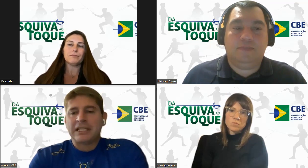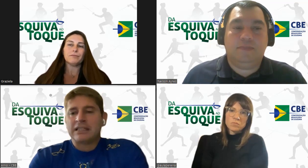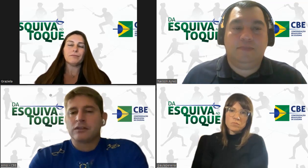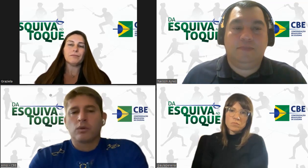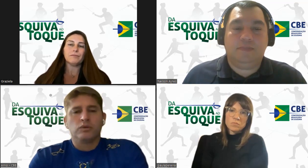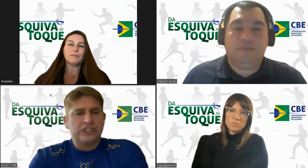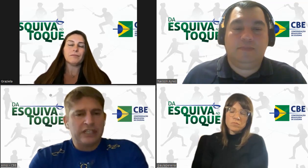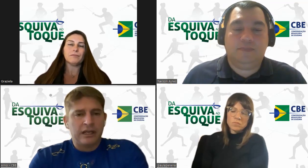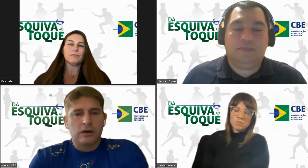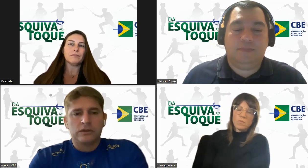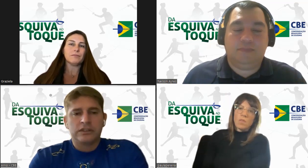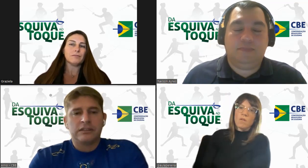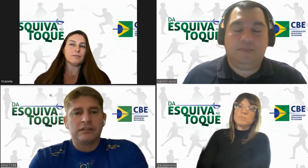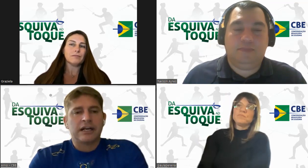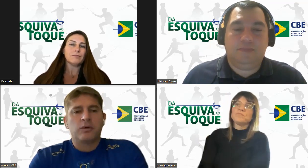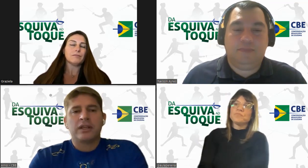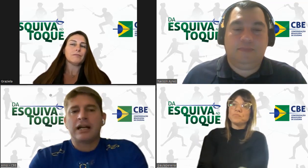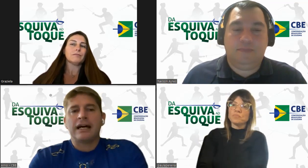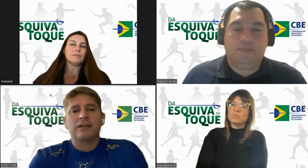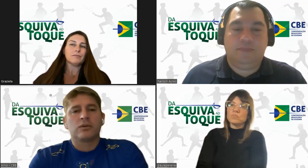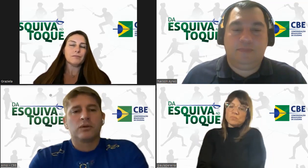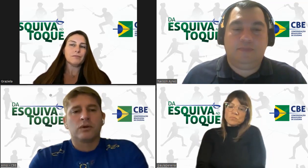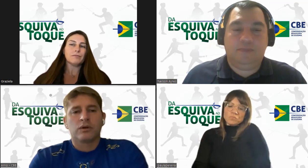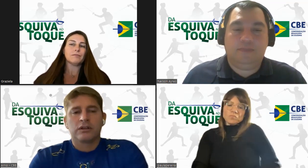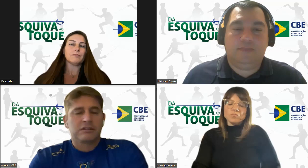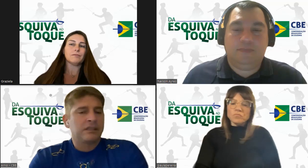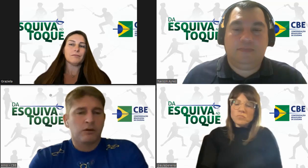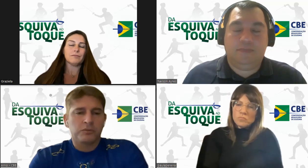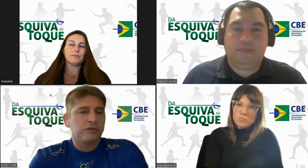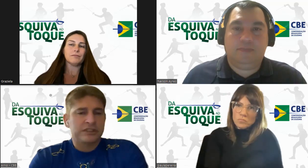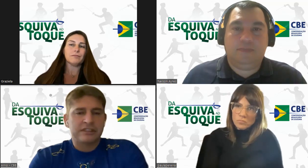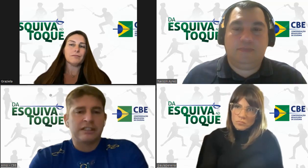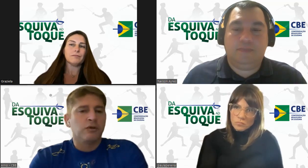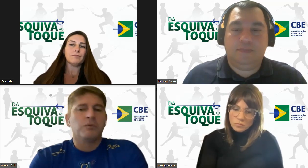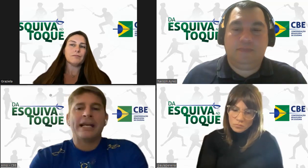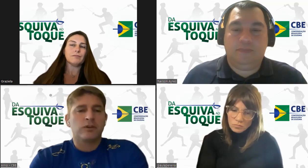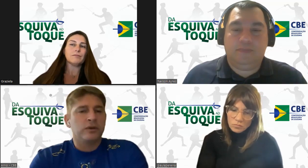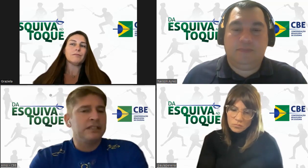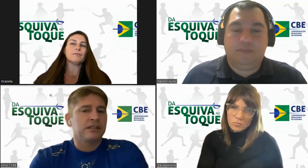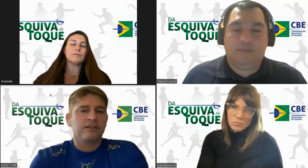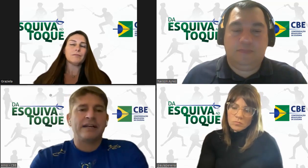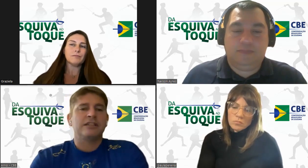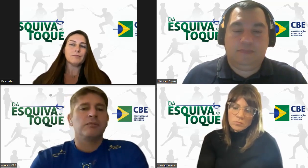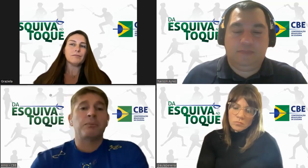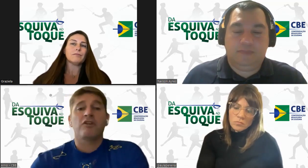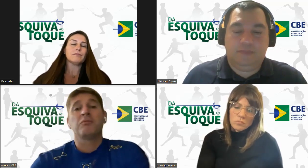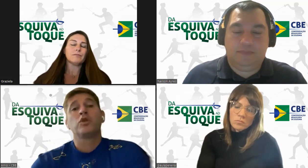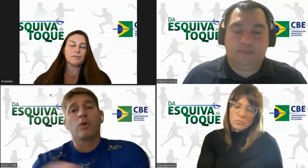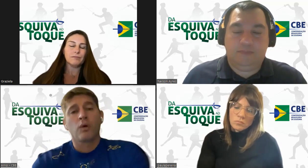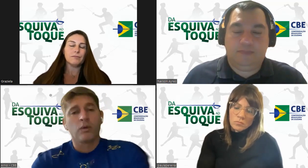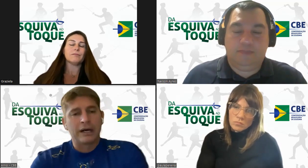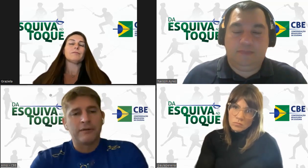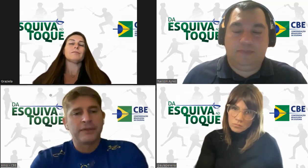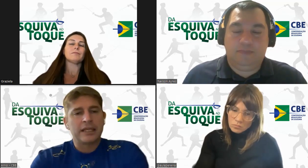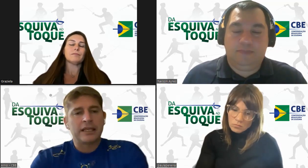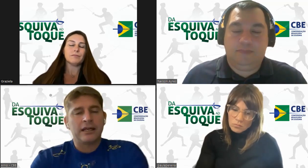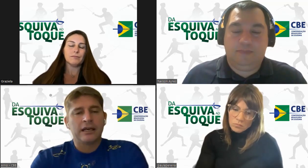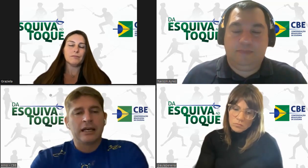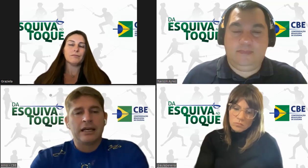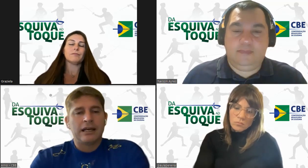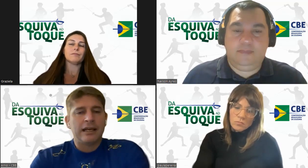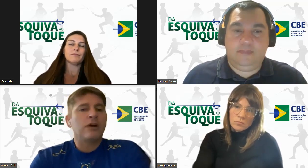suplementação com gel de carboidrato como se fosse assim um maratonista que faz aí uma prova muito longa